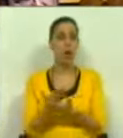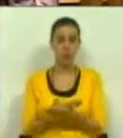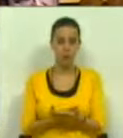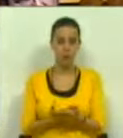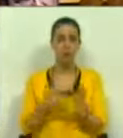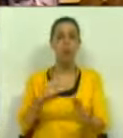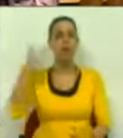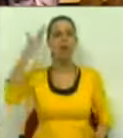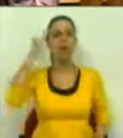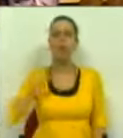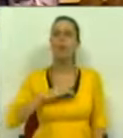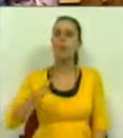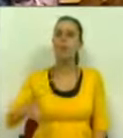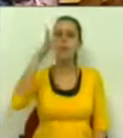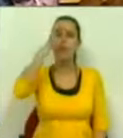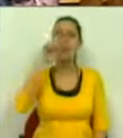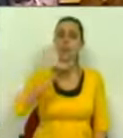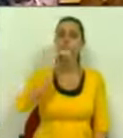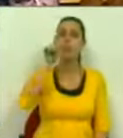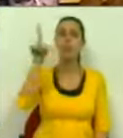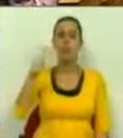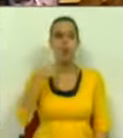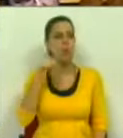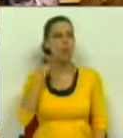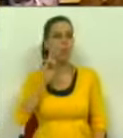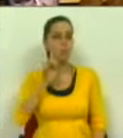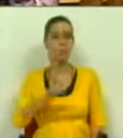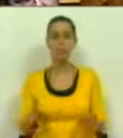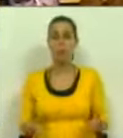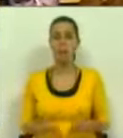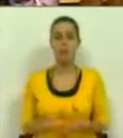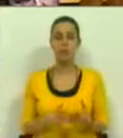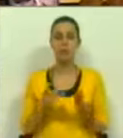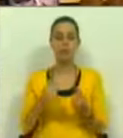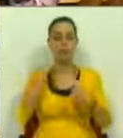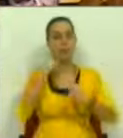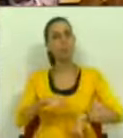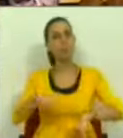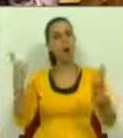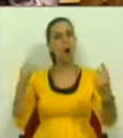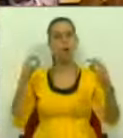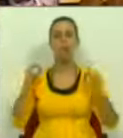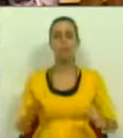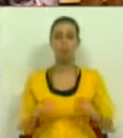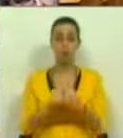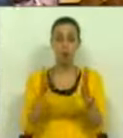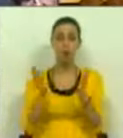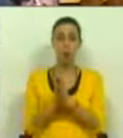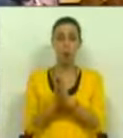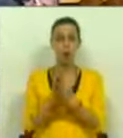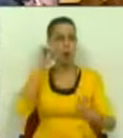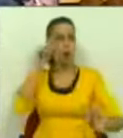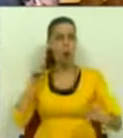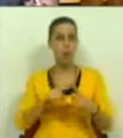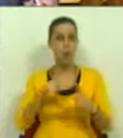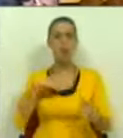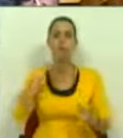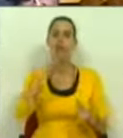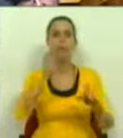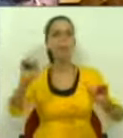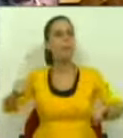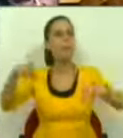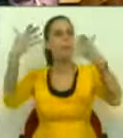economia. Julgo, Sr. Primeiro-Ministro, que estas questões são muito relevantes, não só para demonstrar que todos aqueles objetivos que enunciei